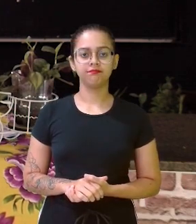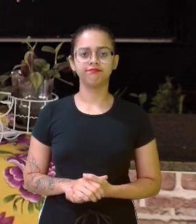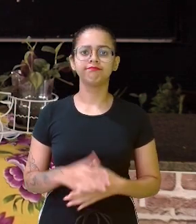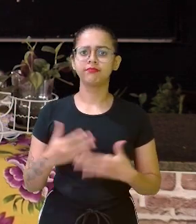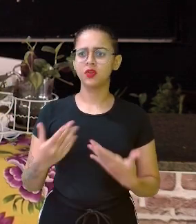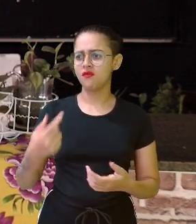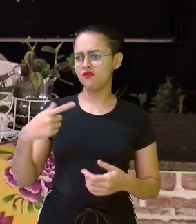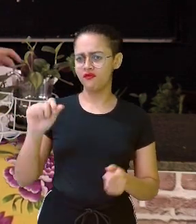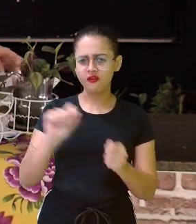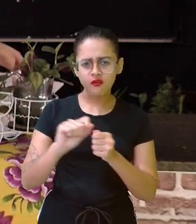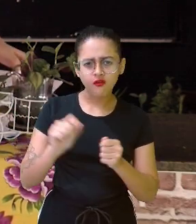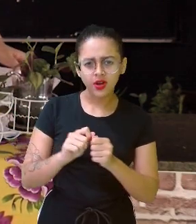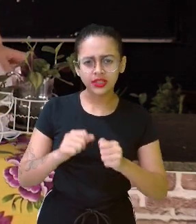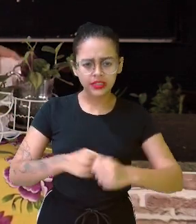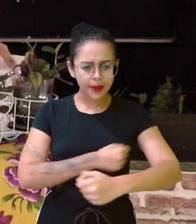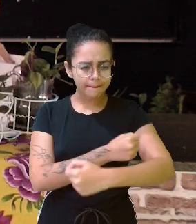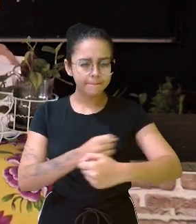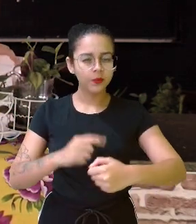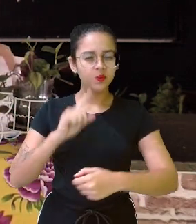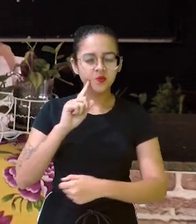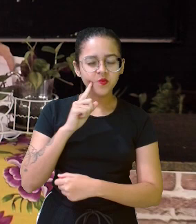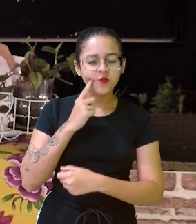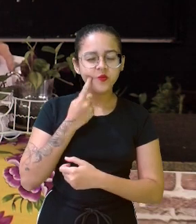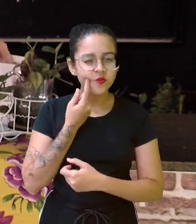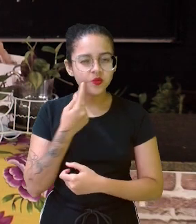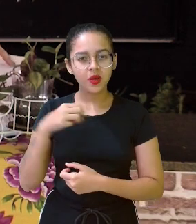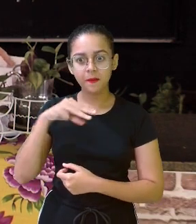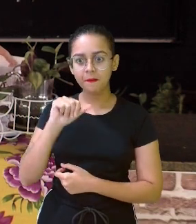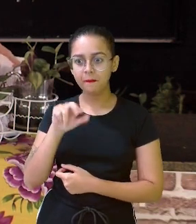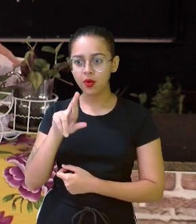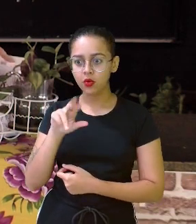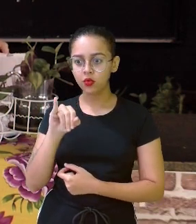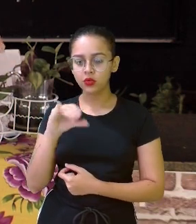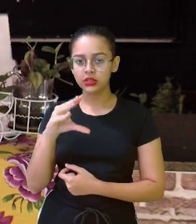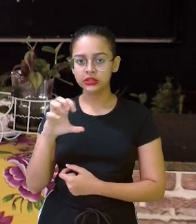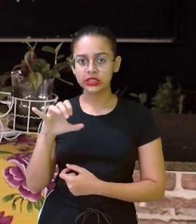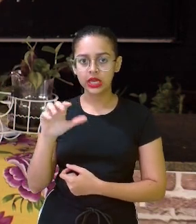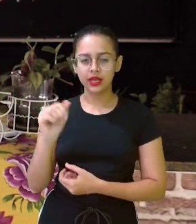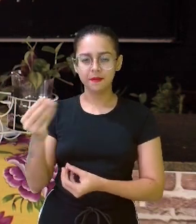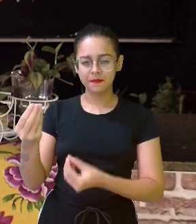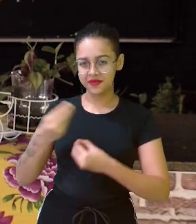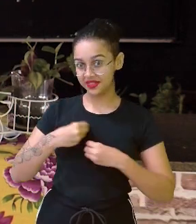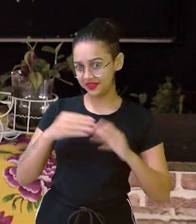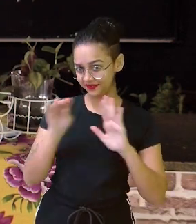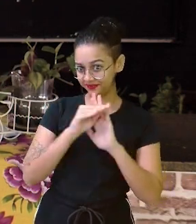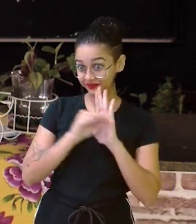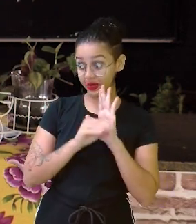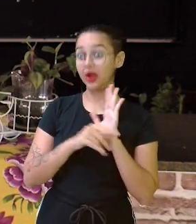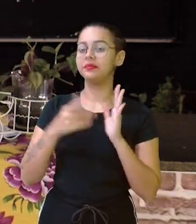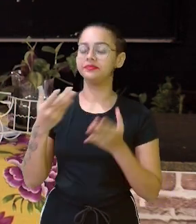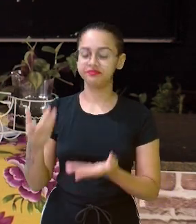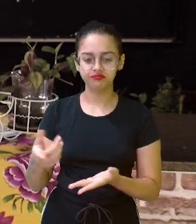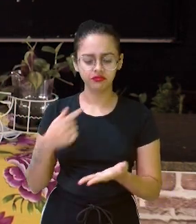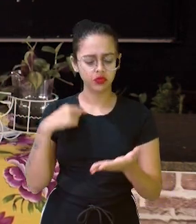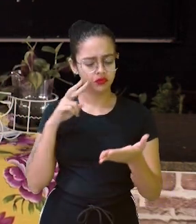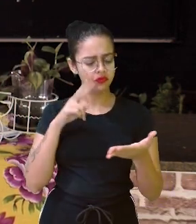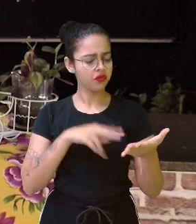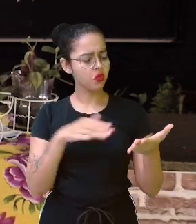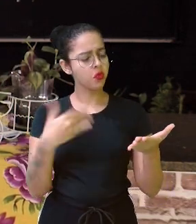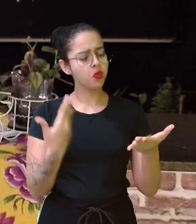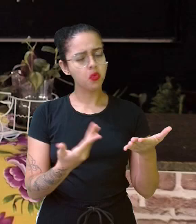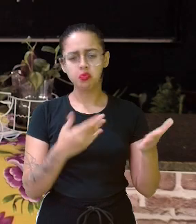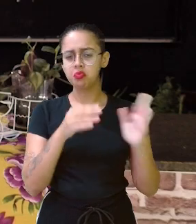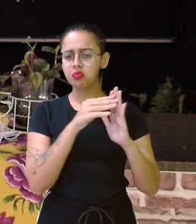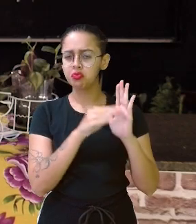fazer aquele bolo de limão que Mauricéia me deu a receita. Ah, olha aqui a receita. Deixa eu ver quais são os